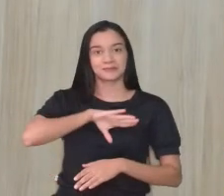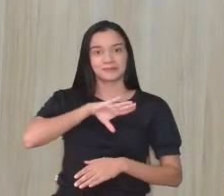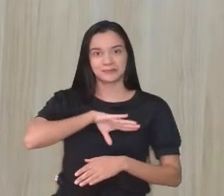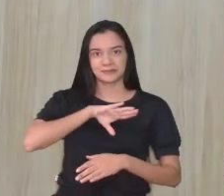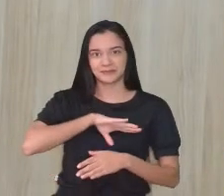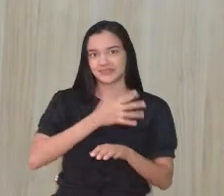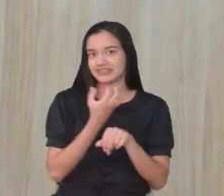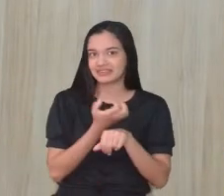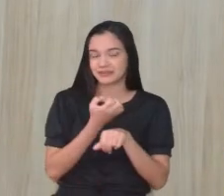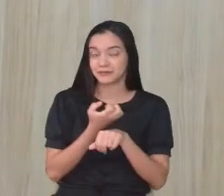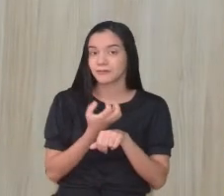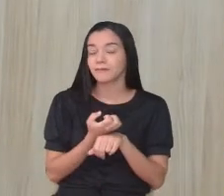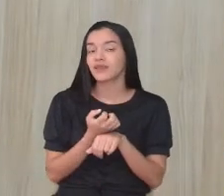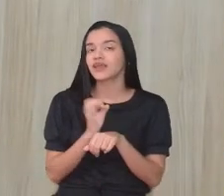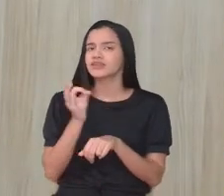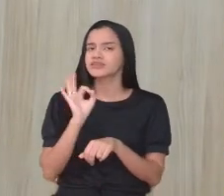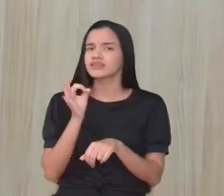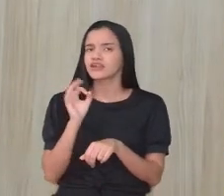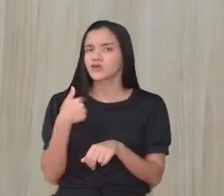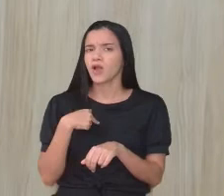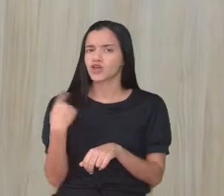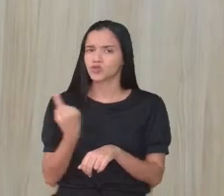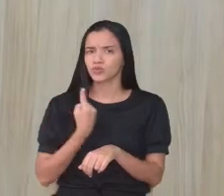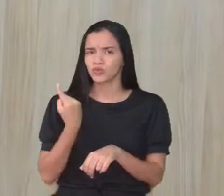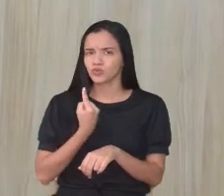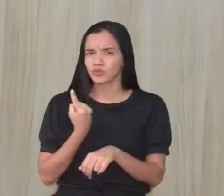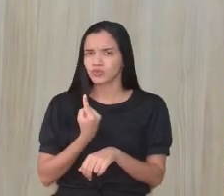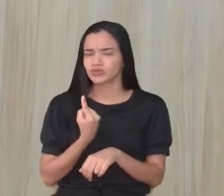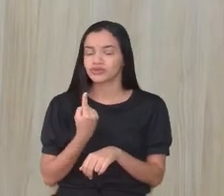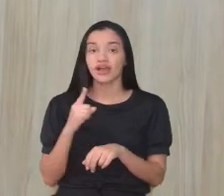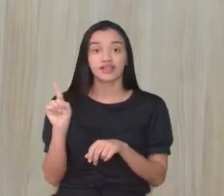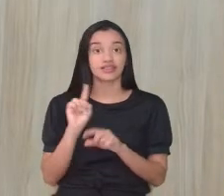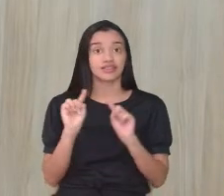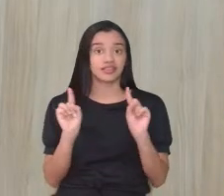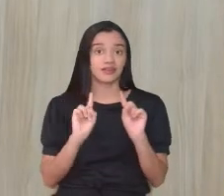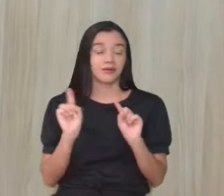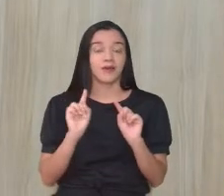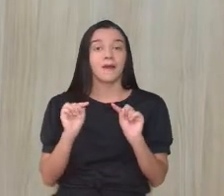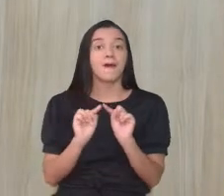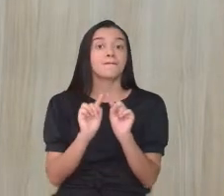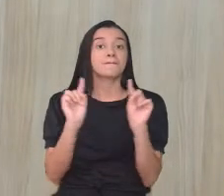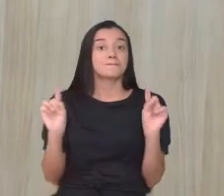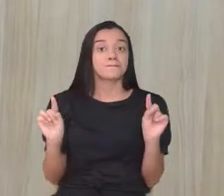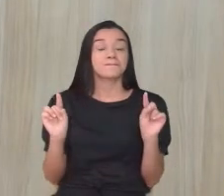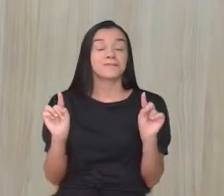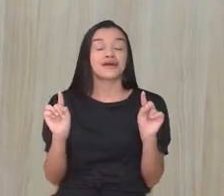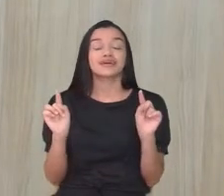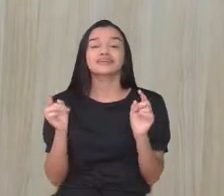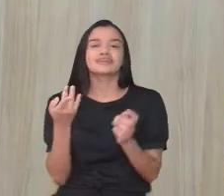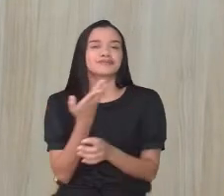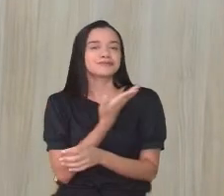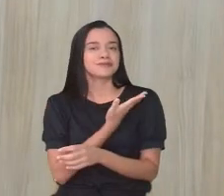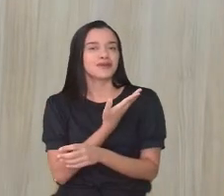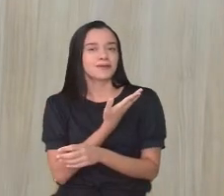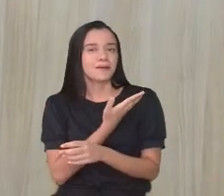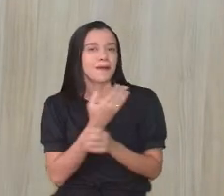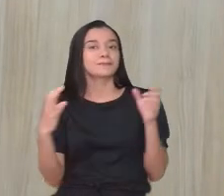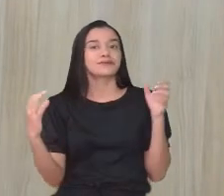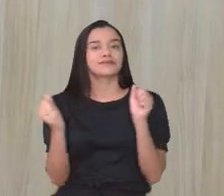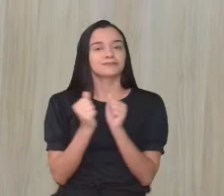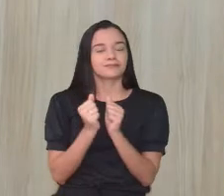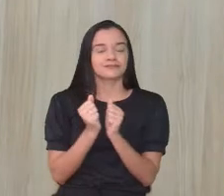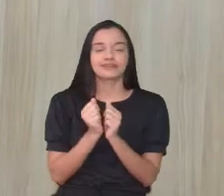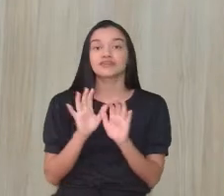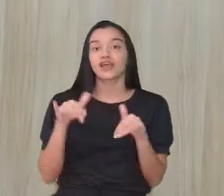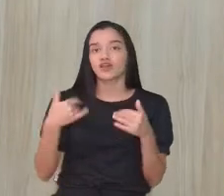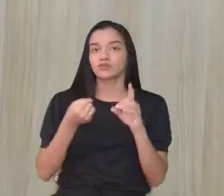tá certo? Eu não tô aqui sozinha, mas antes de eu apresentar as minhas companheiras, as minhas parceiras de aula, eu vou me autodescrever,